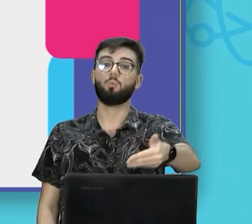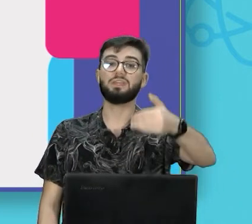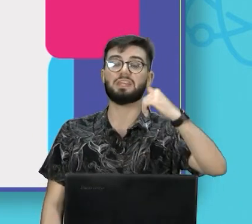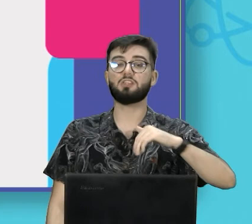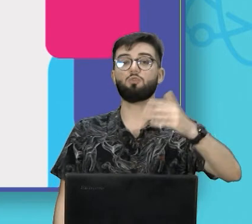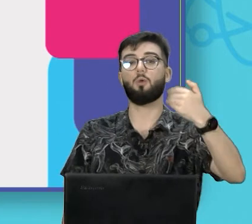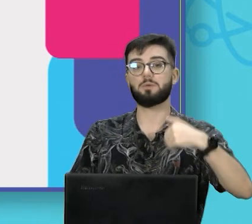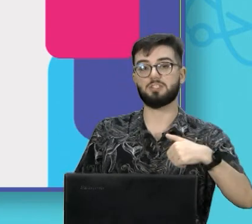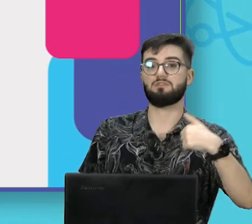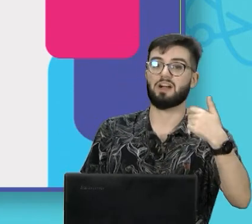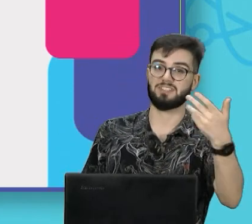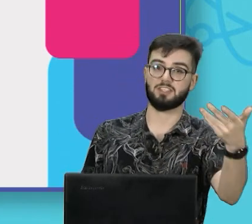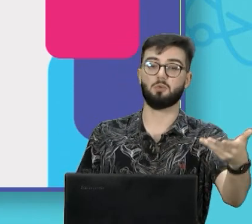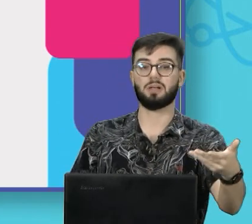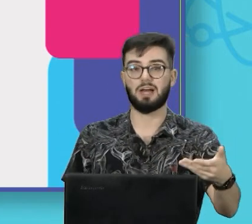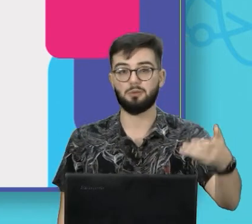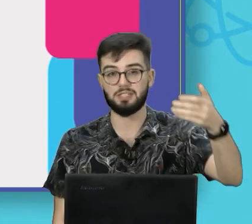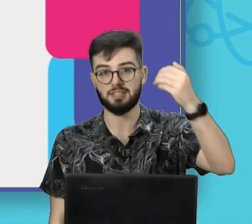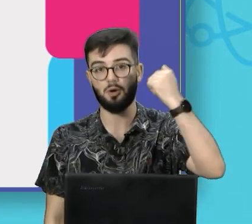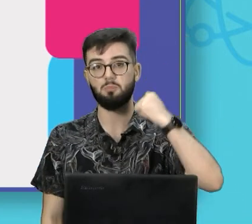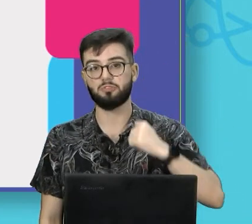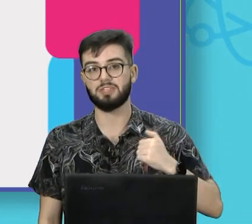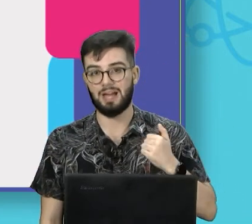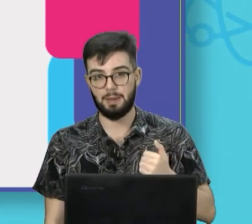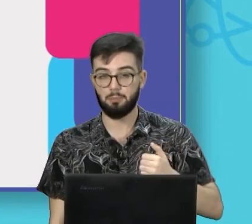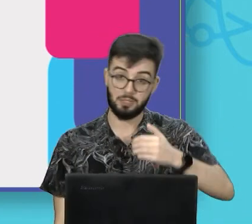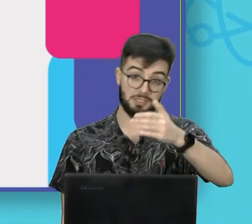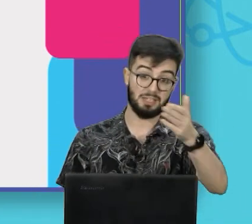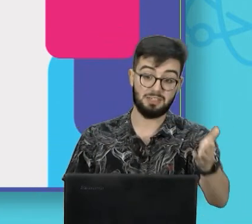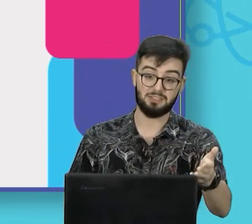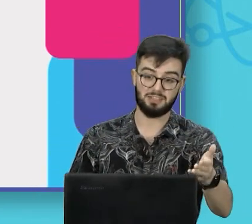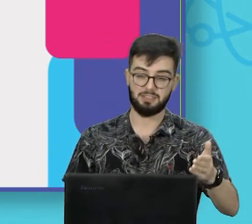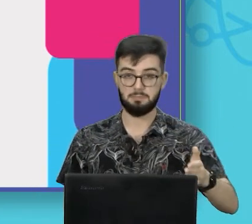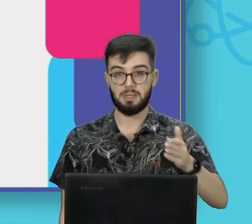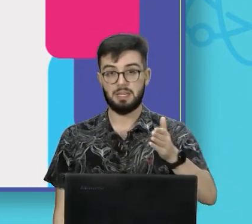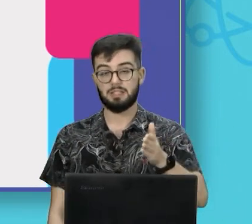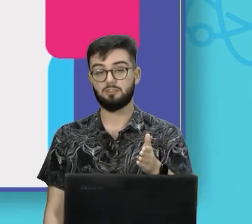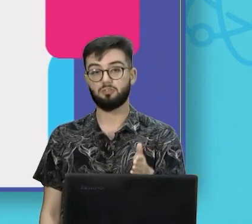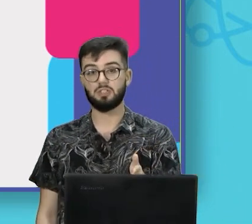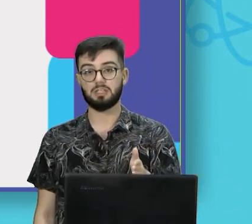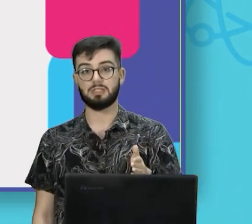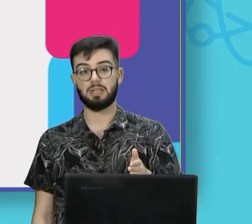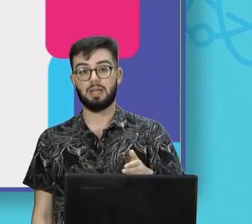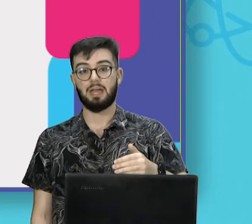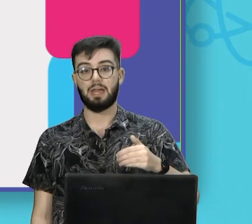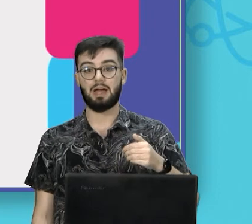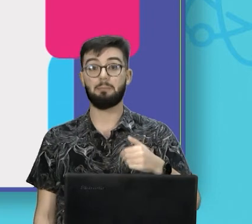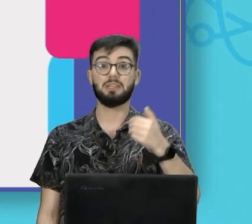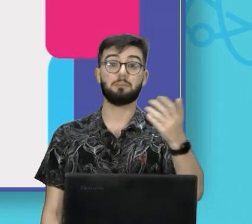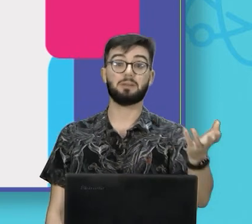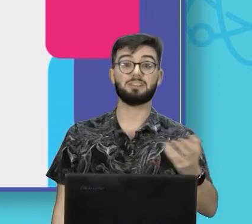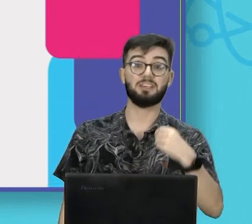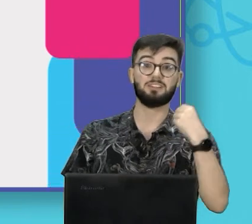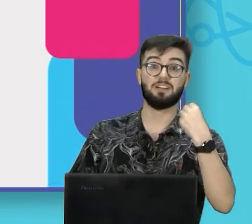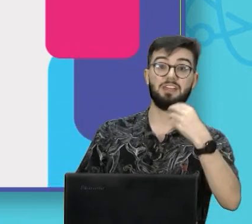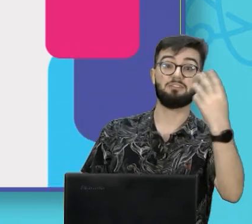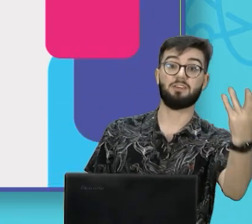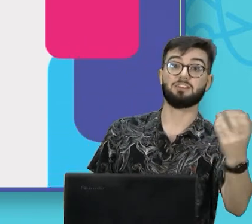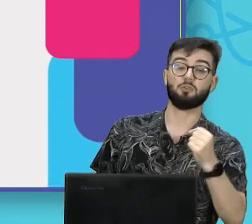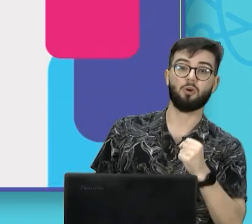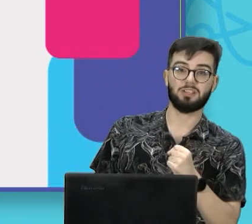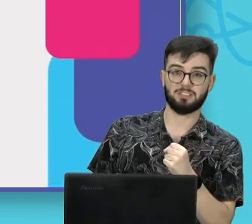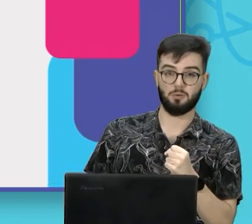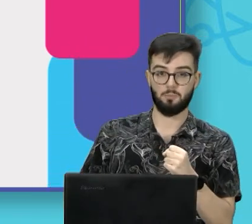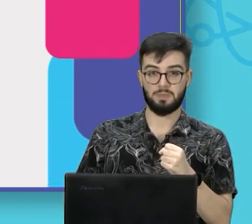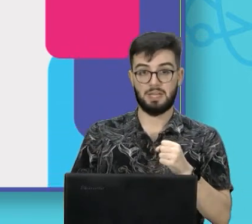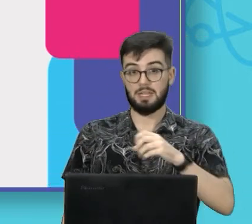ideias um em tentúgal pista de vagas era tão claro que tem até uma música da época de 37 que eles e o seguinte é a menina presidência